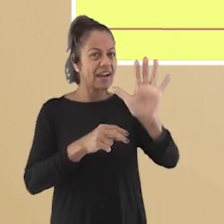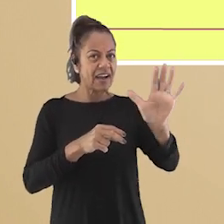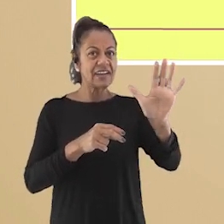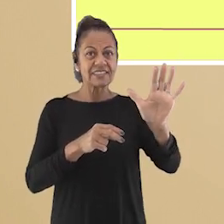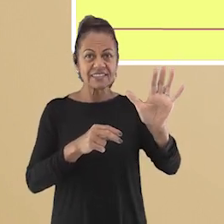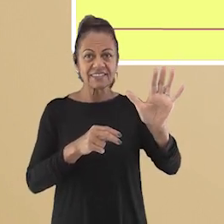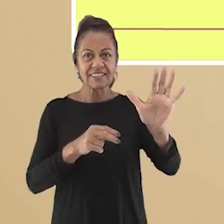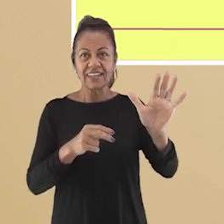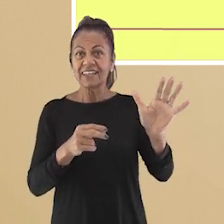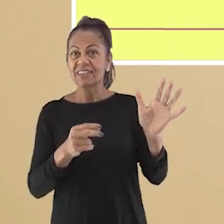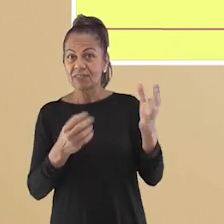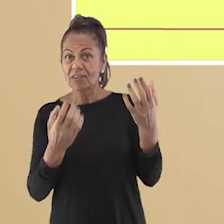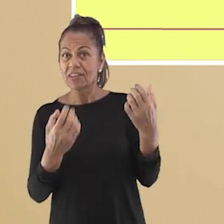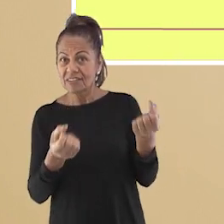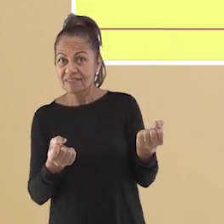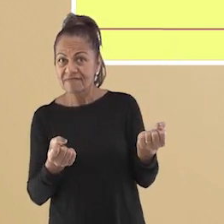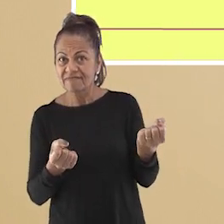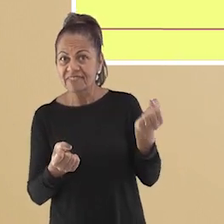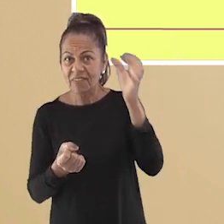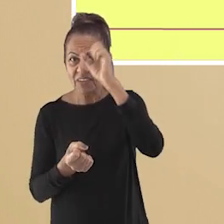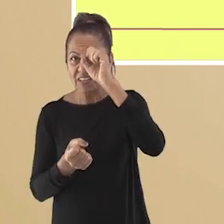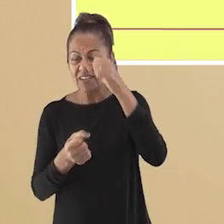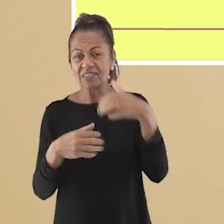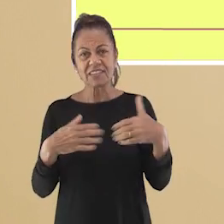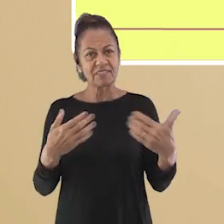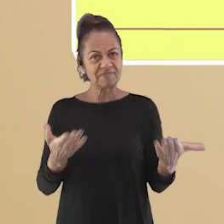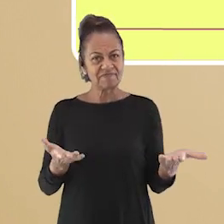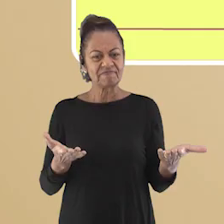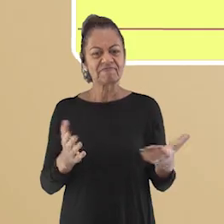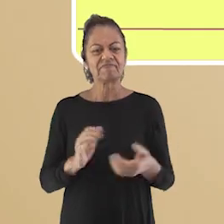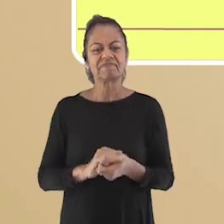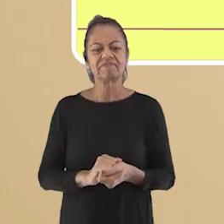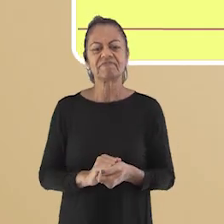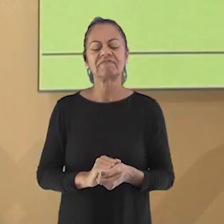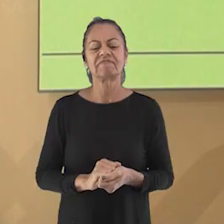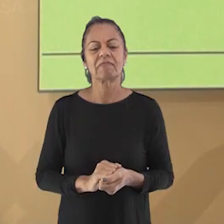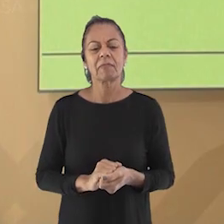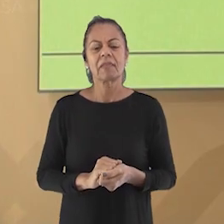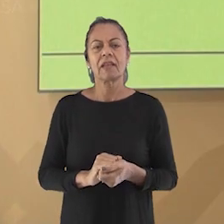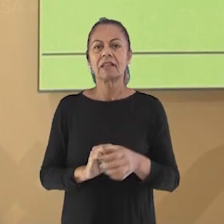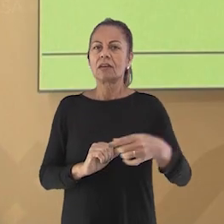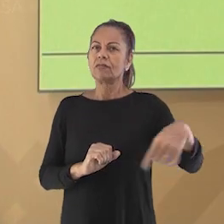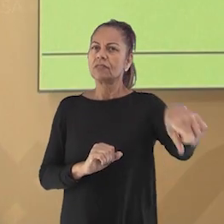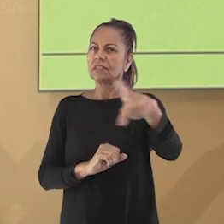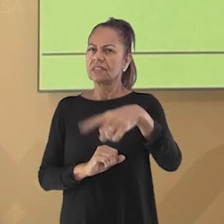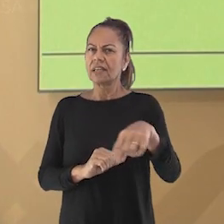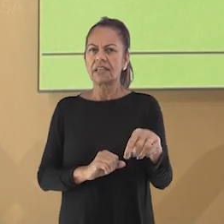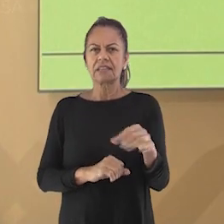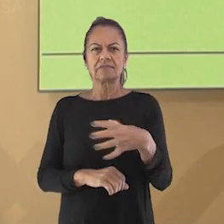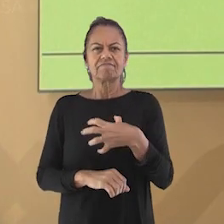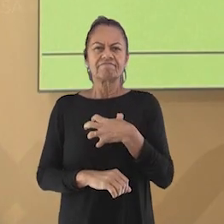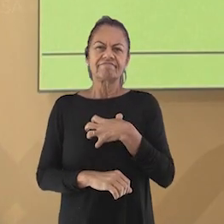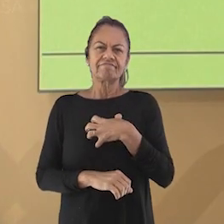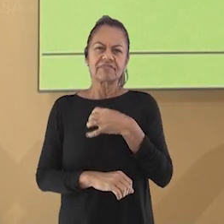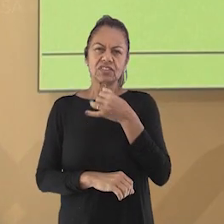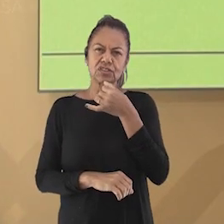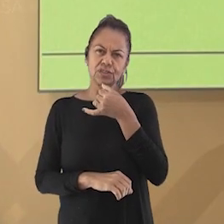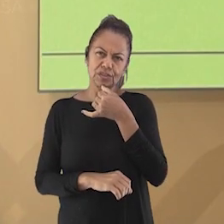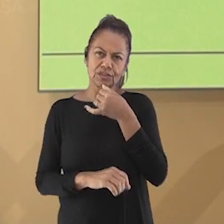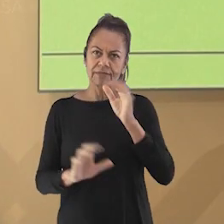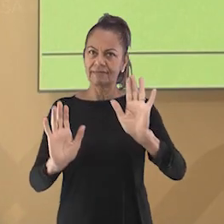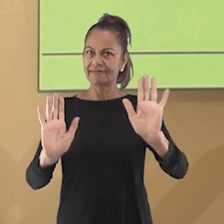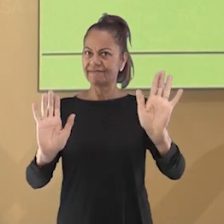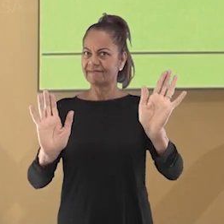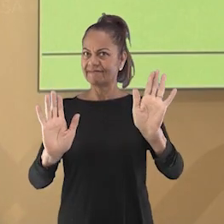frações equivalentes. Não foi isso que nós aprendemos hoje? Muito bem! Pessoal, não fiquem